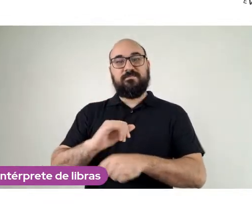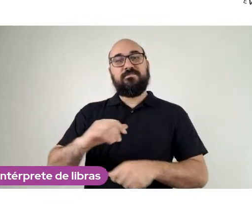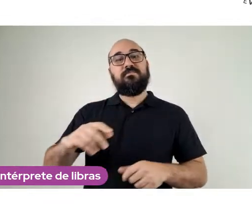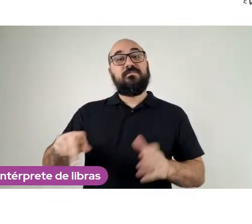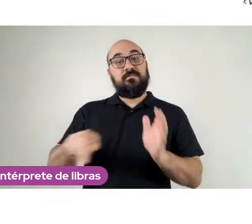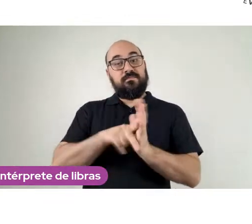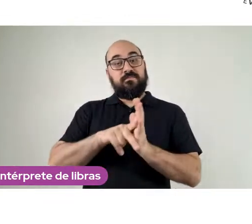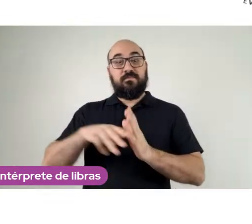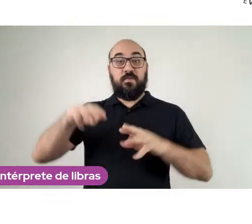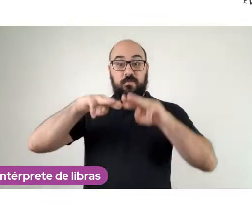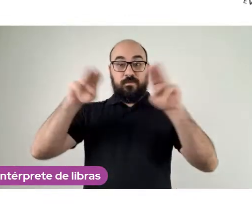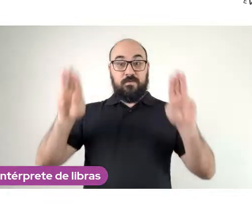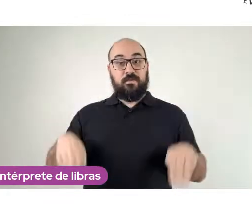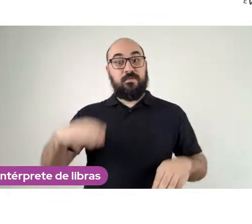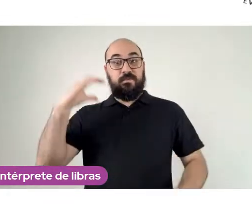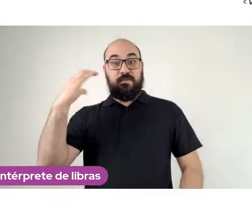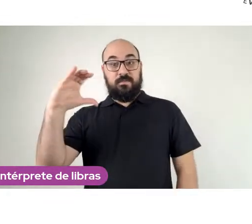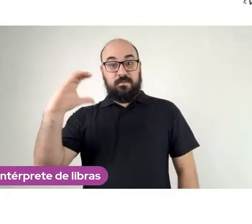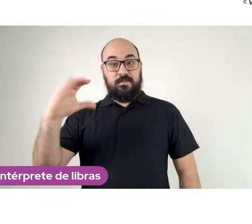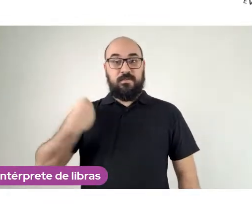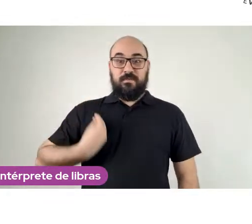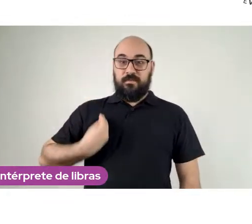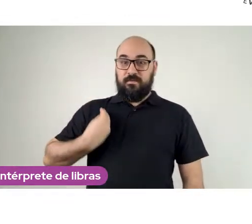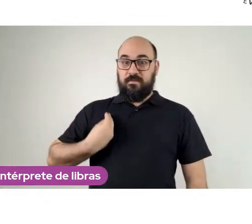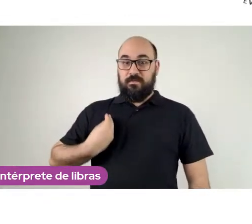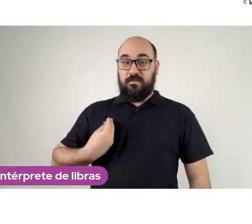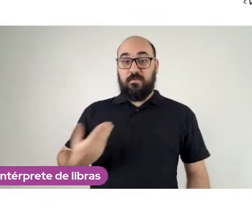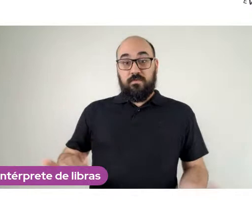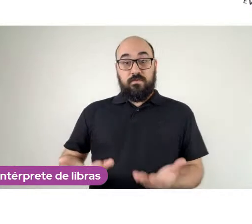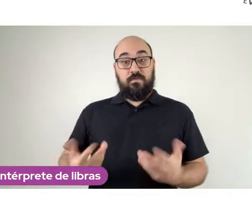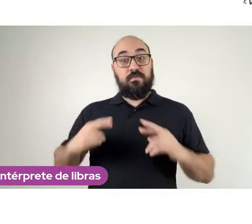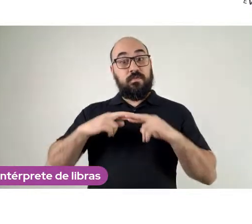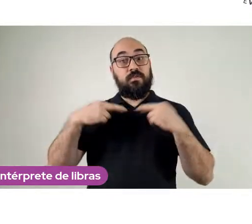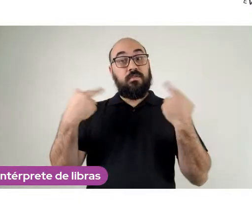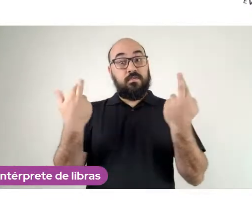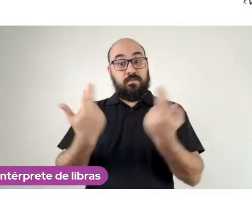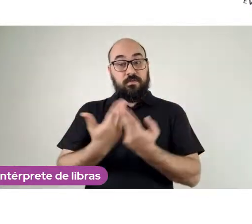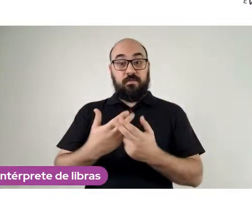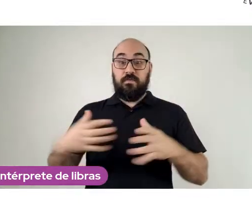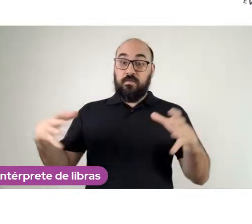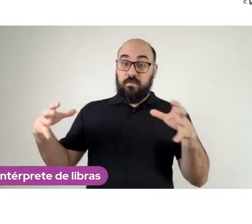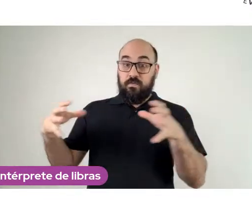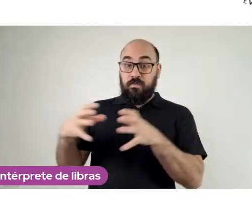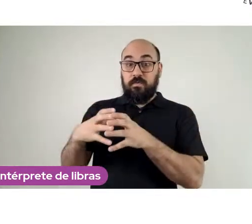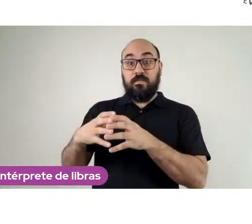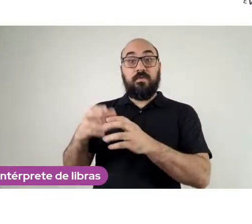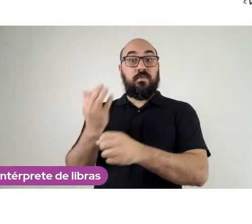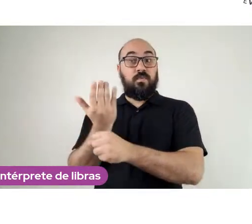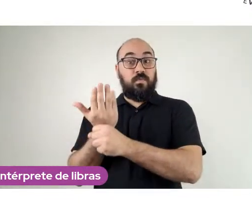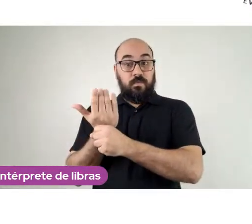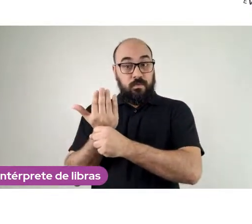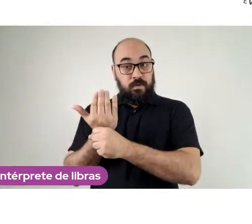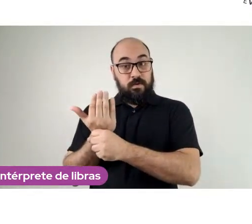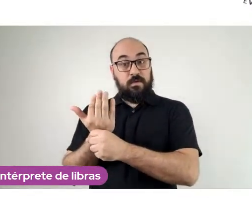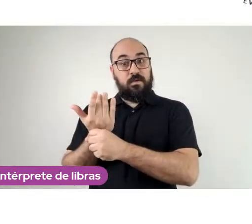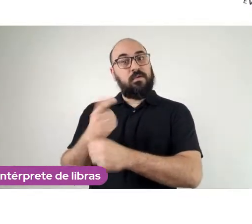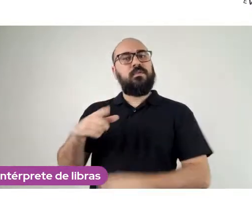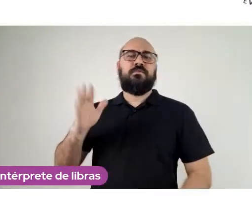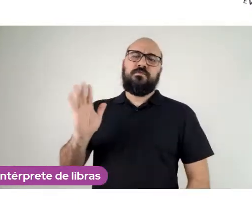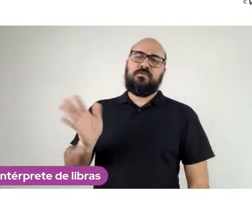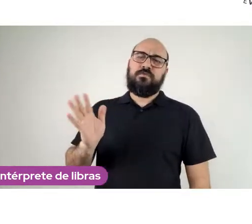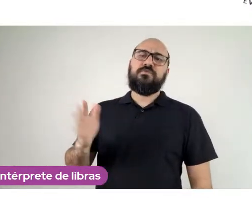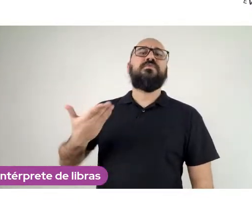Vida. Hoje estamos aqui reunidos com o grupo da UERJ, que já é